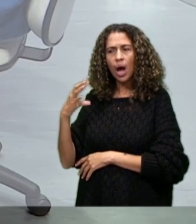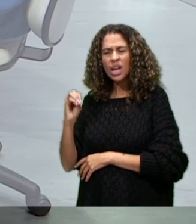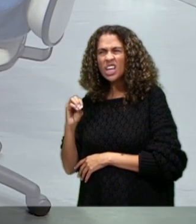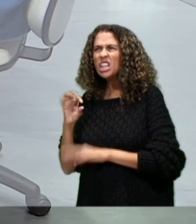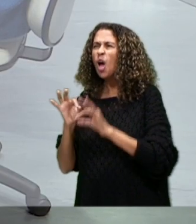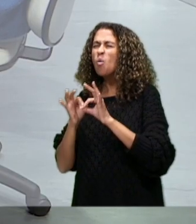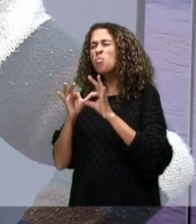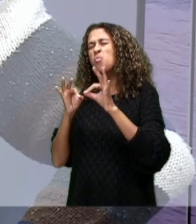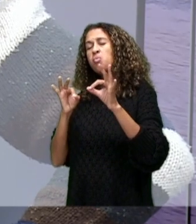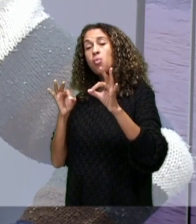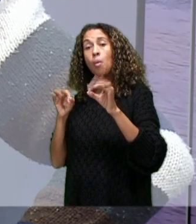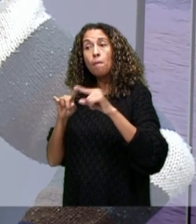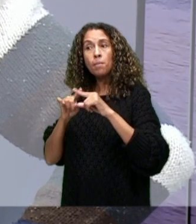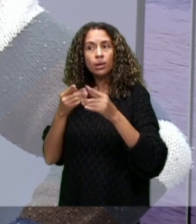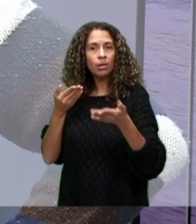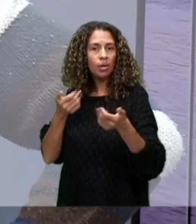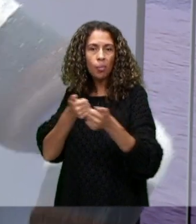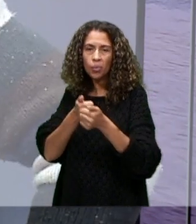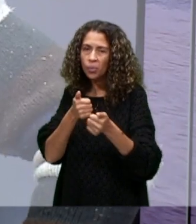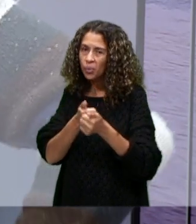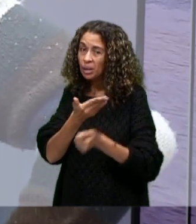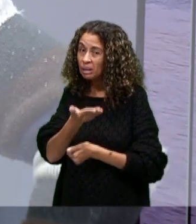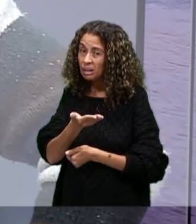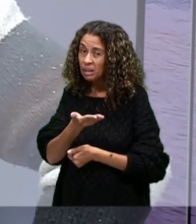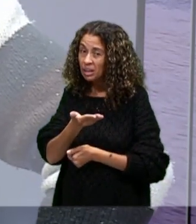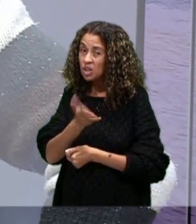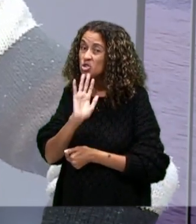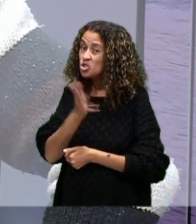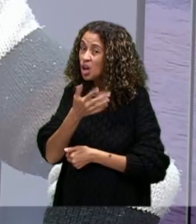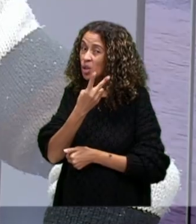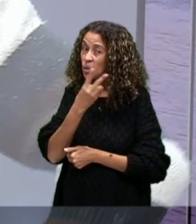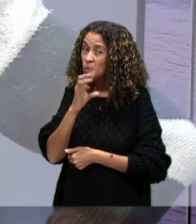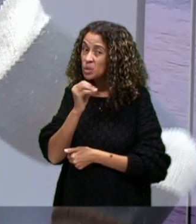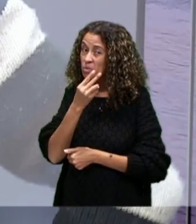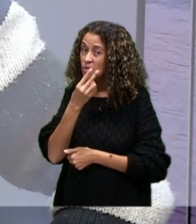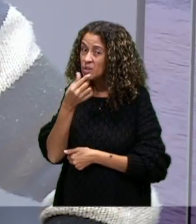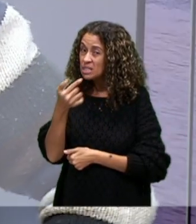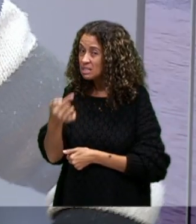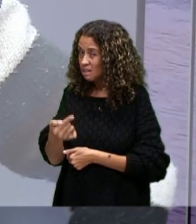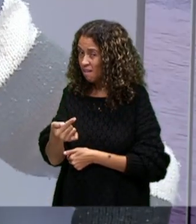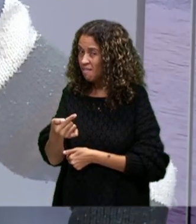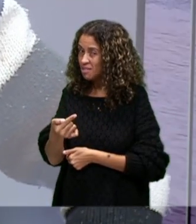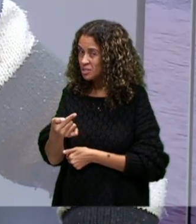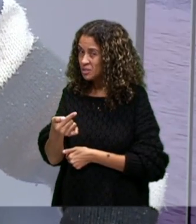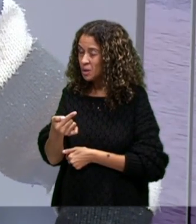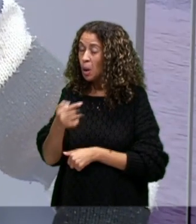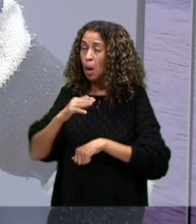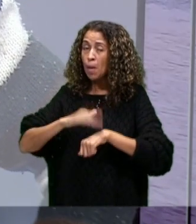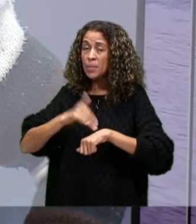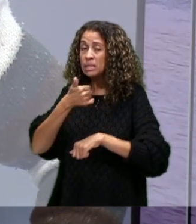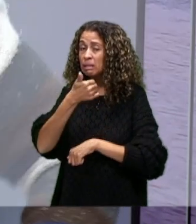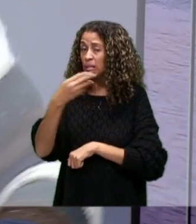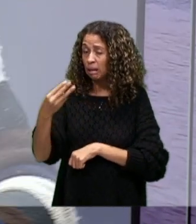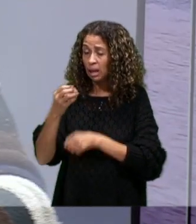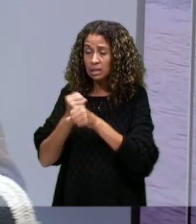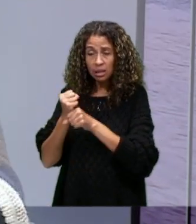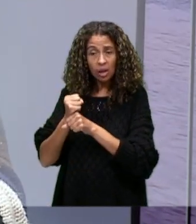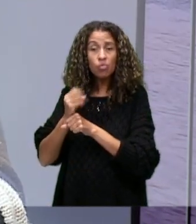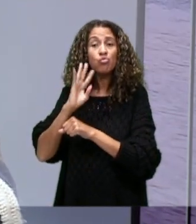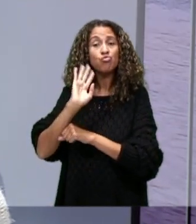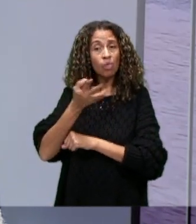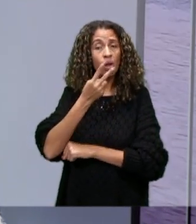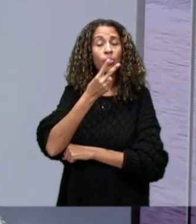né, mas está aí, a gente está indo para 2027 já, daqui 13 anos a gente está batendo no 2040. E